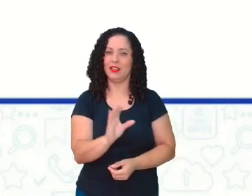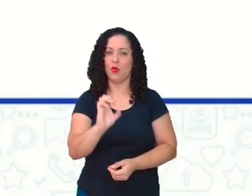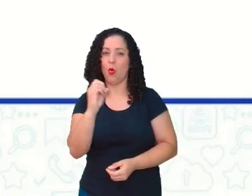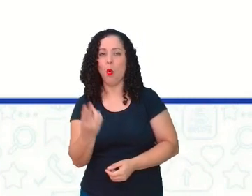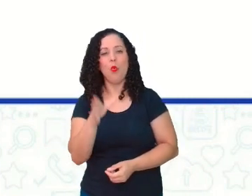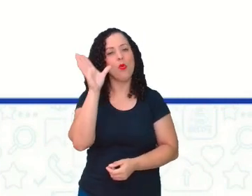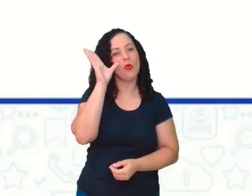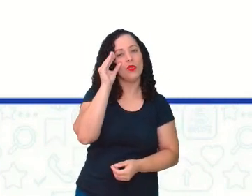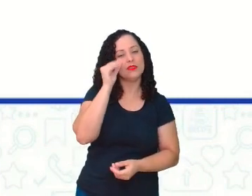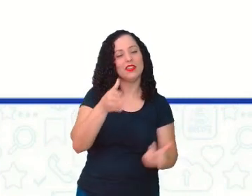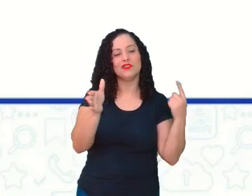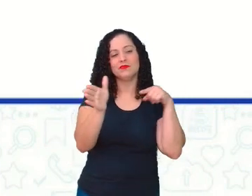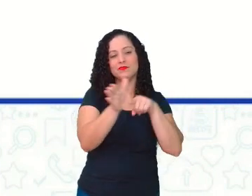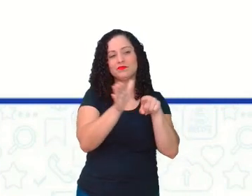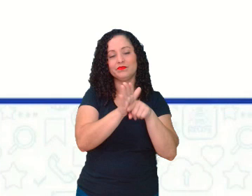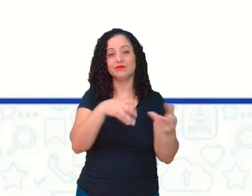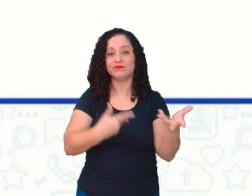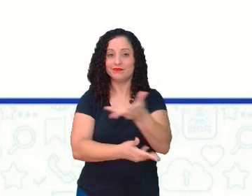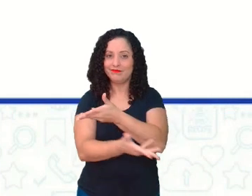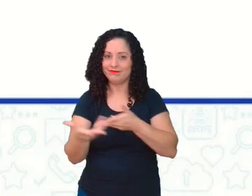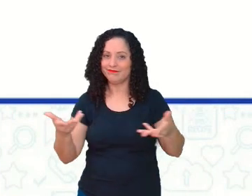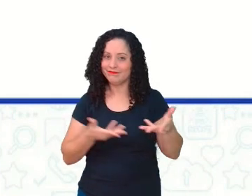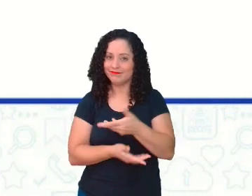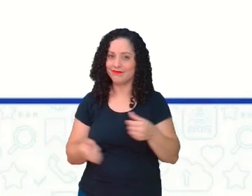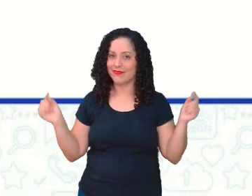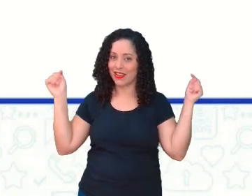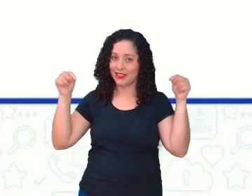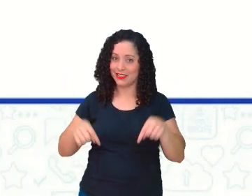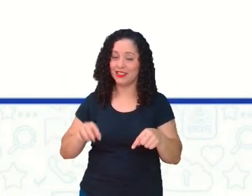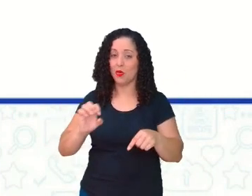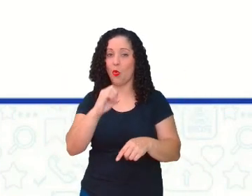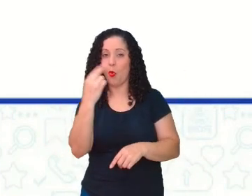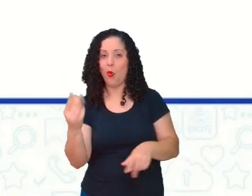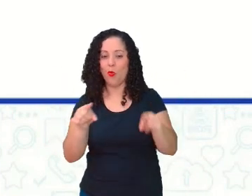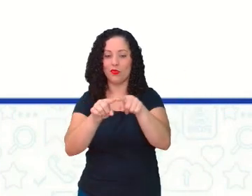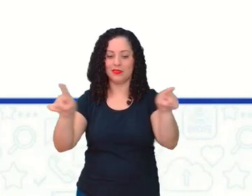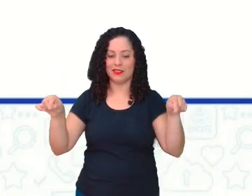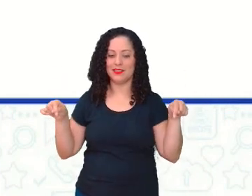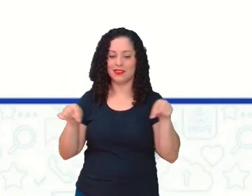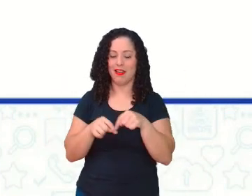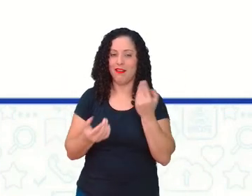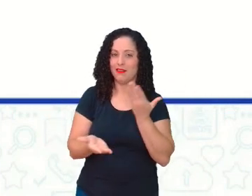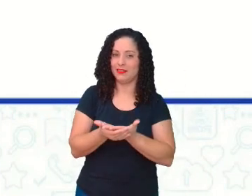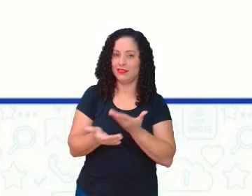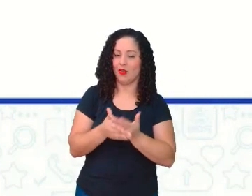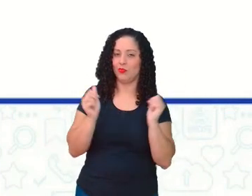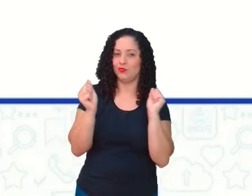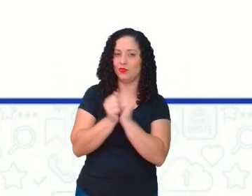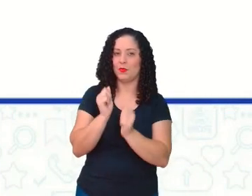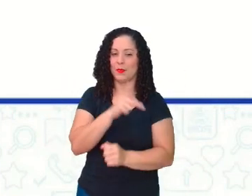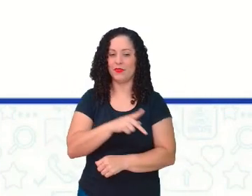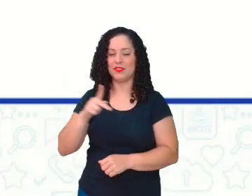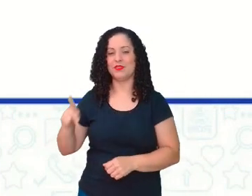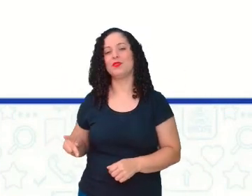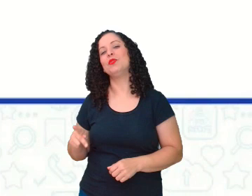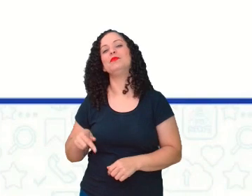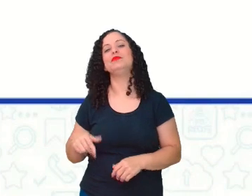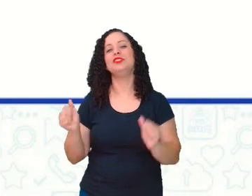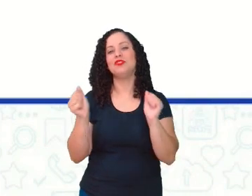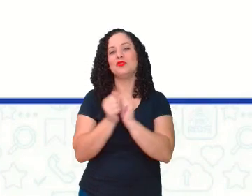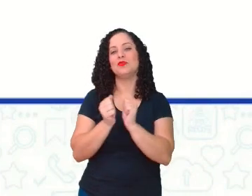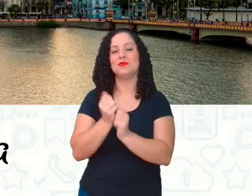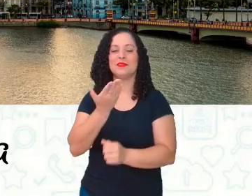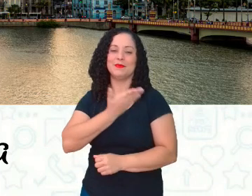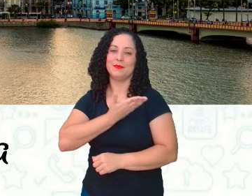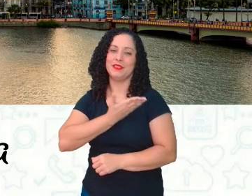de saber. E você pode compartilhar com a gente, ou na sua sala de aula, com seu professor, sua professora e seus